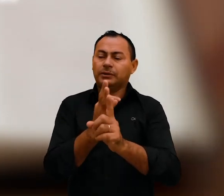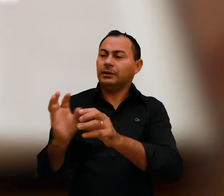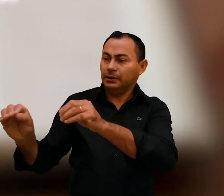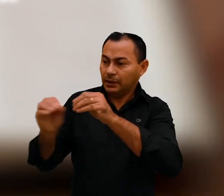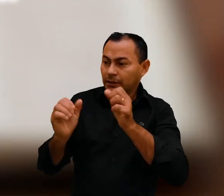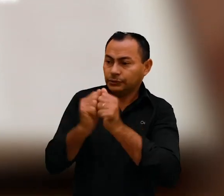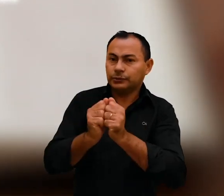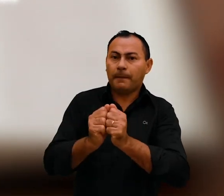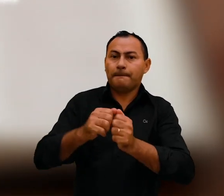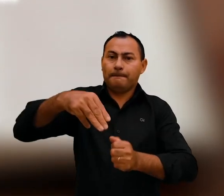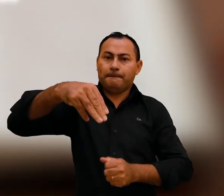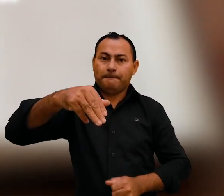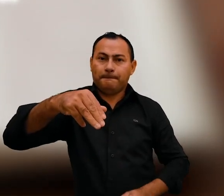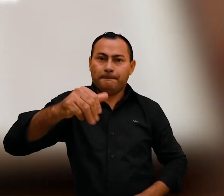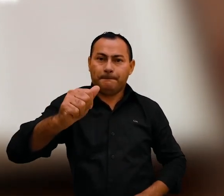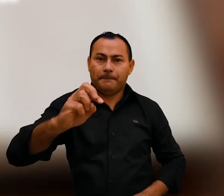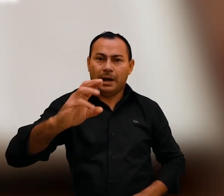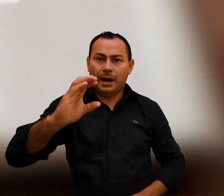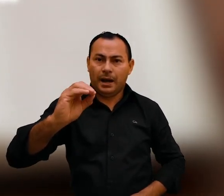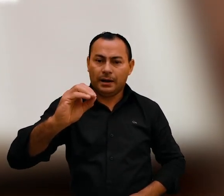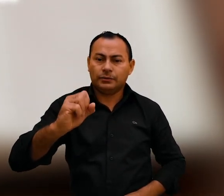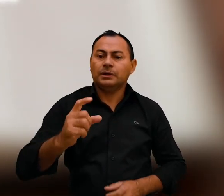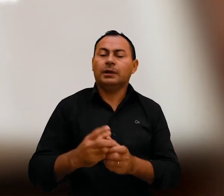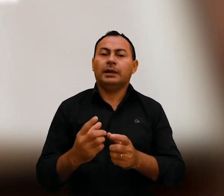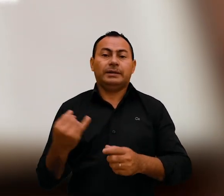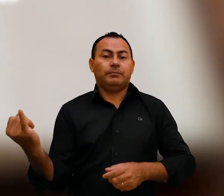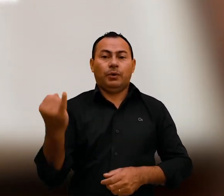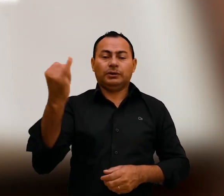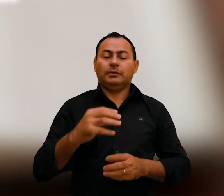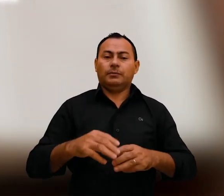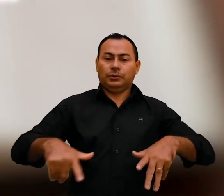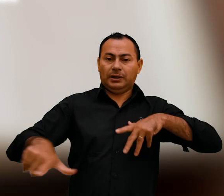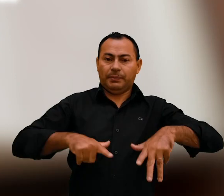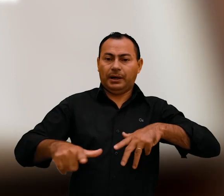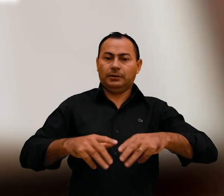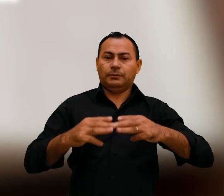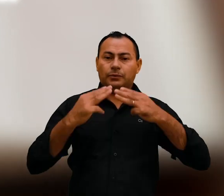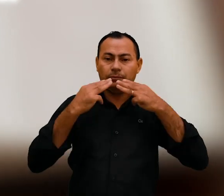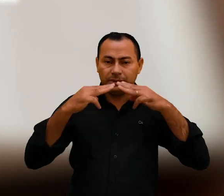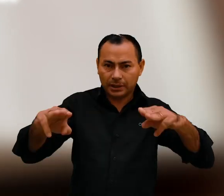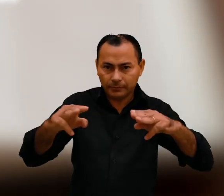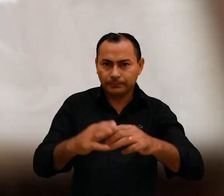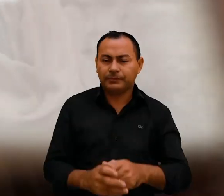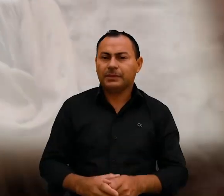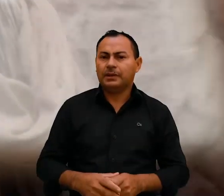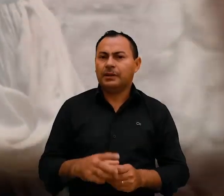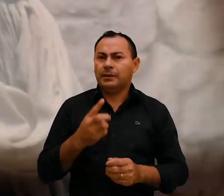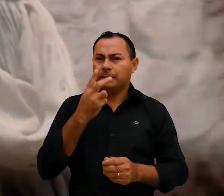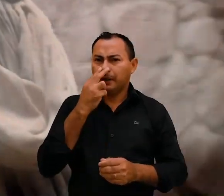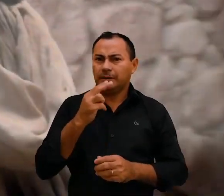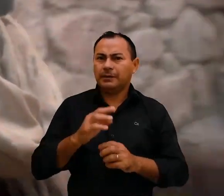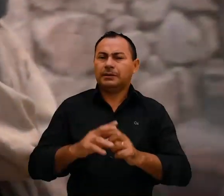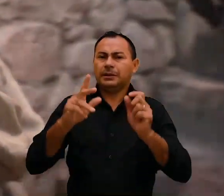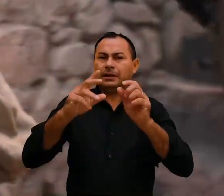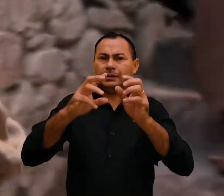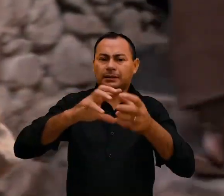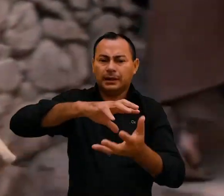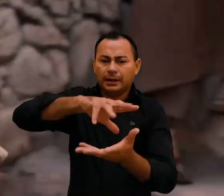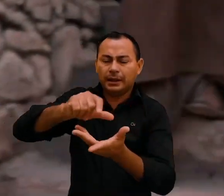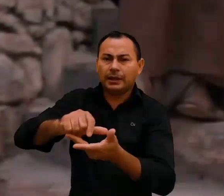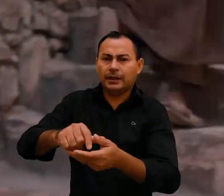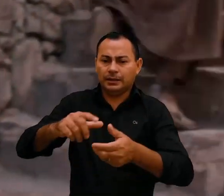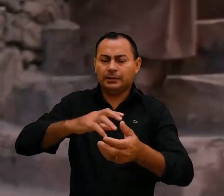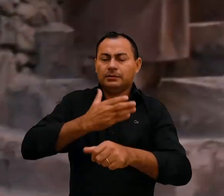foram traga Marcos com você porque ele ele me é útil para o ministério parece que bairro na